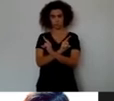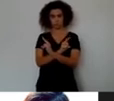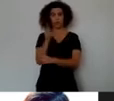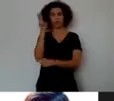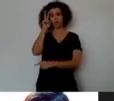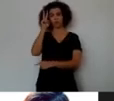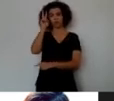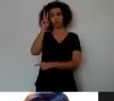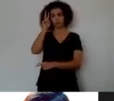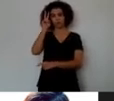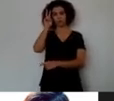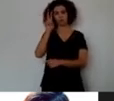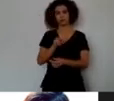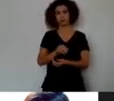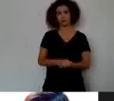E